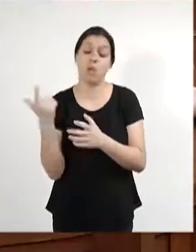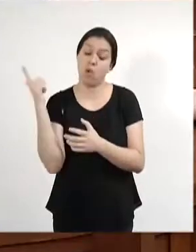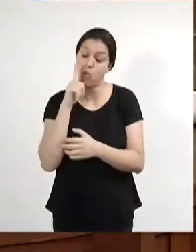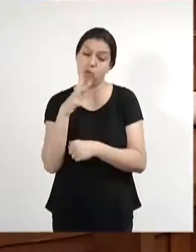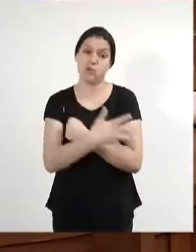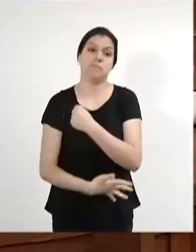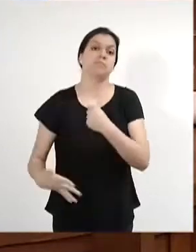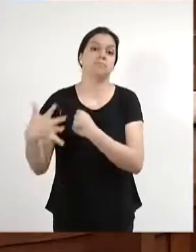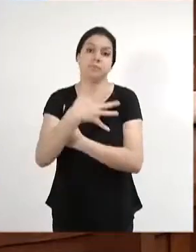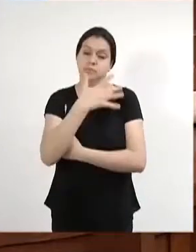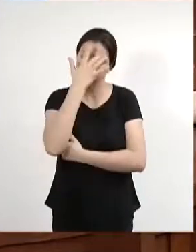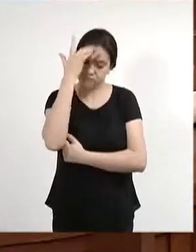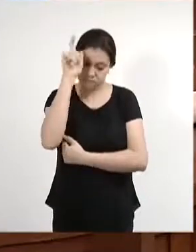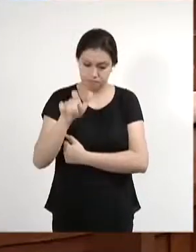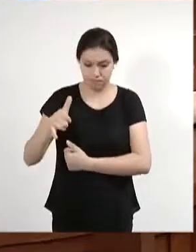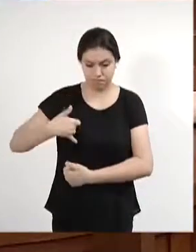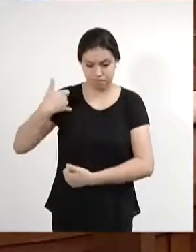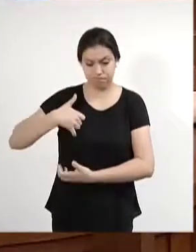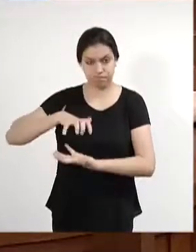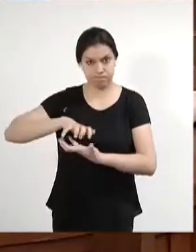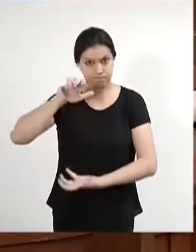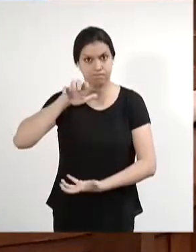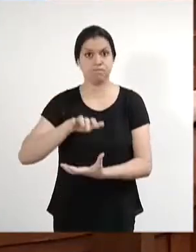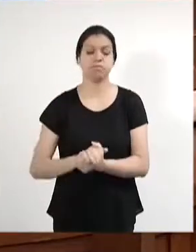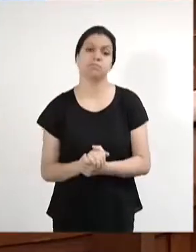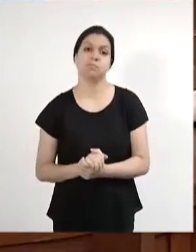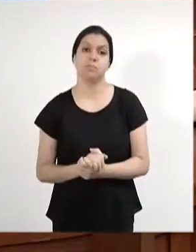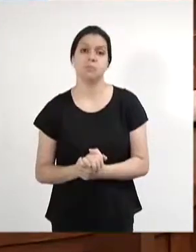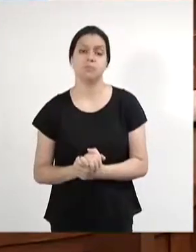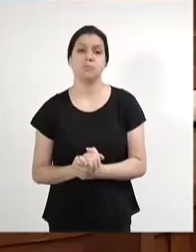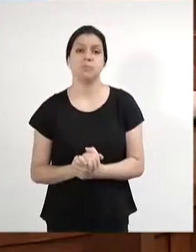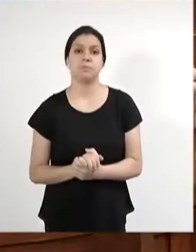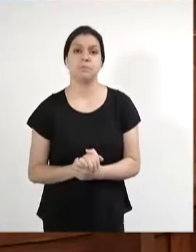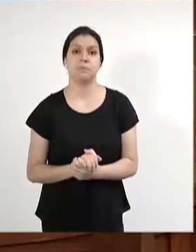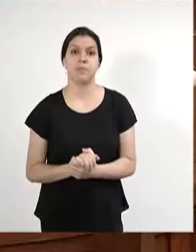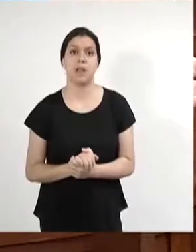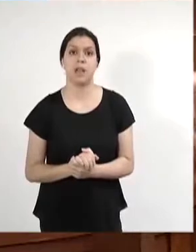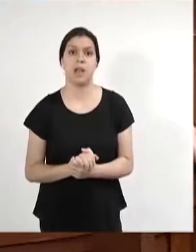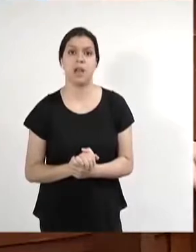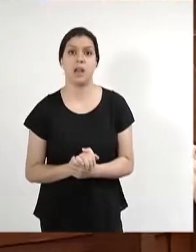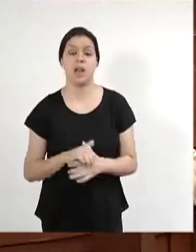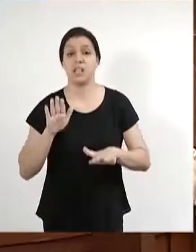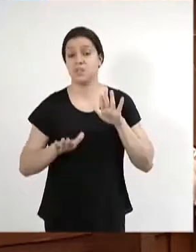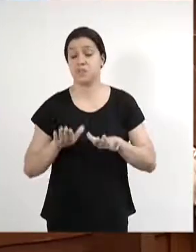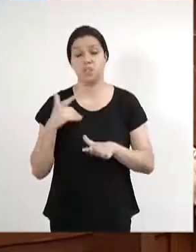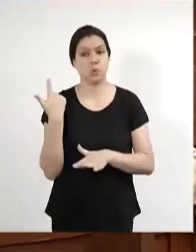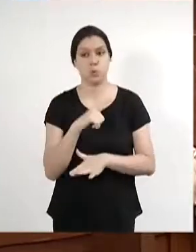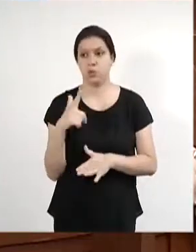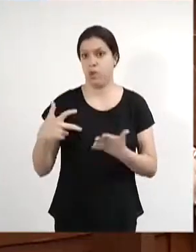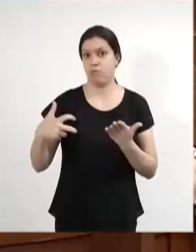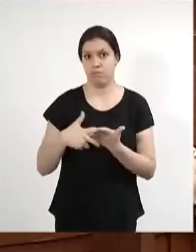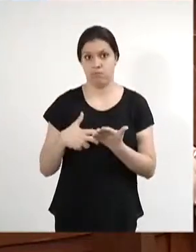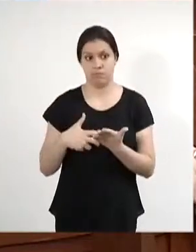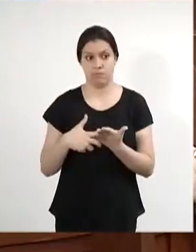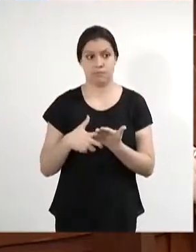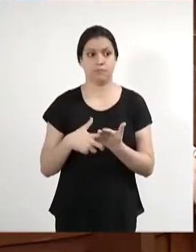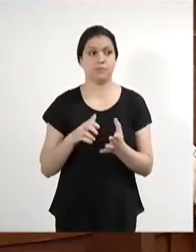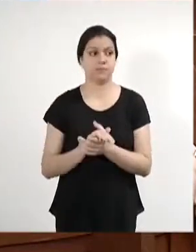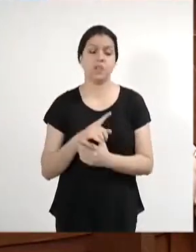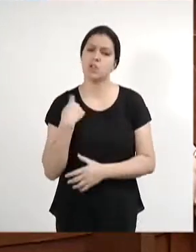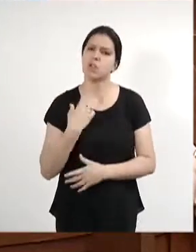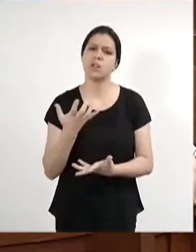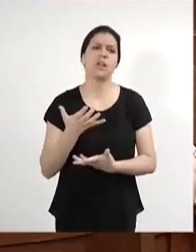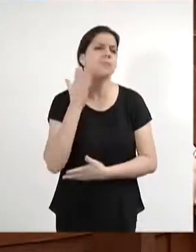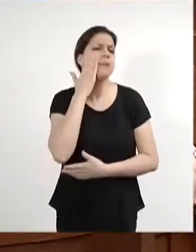proteger os idosos que, muitas vezes, não têm a passagem, e nós queremos